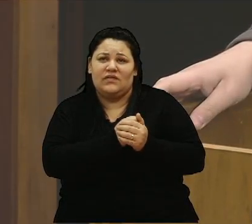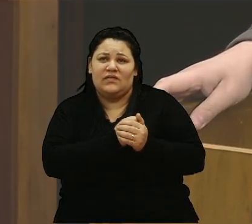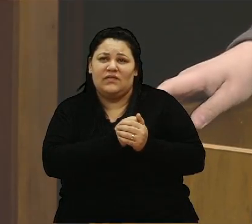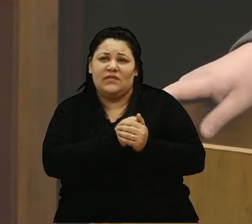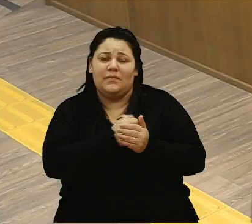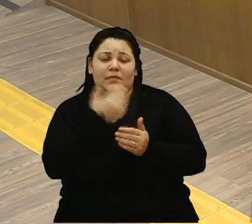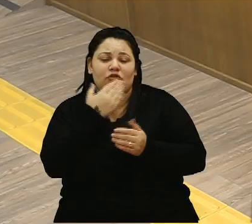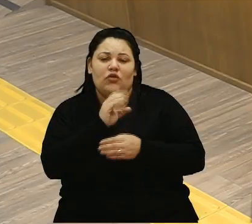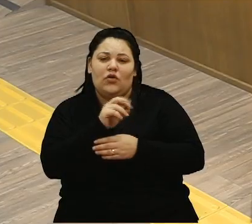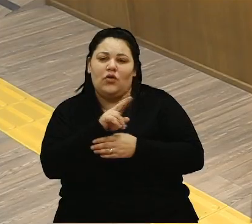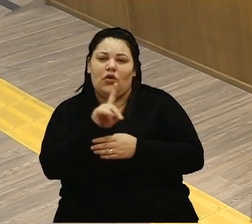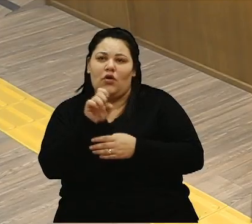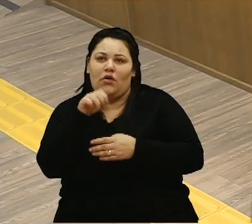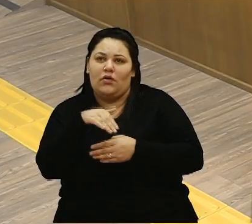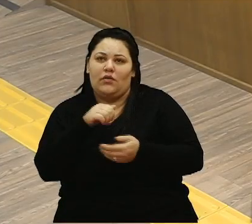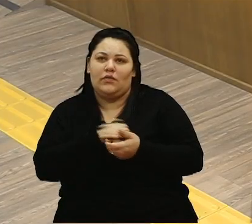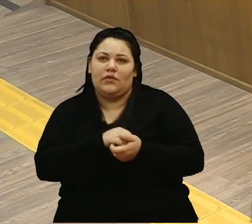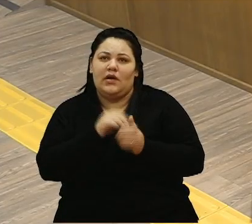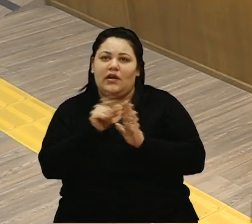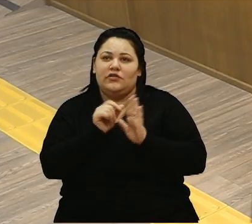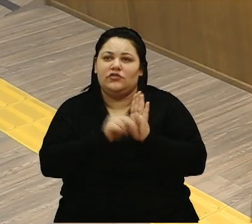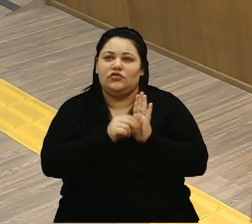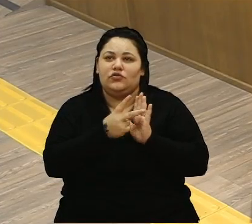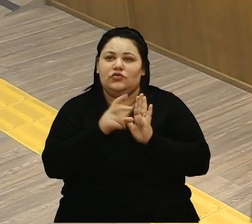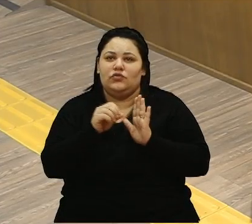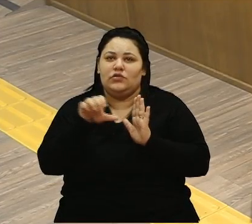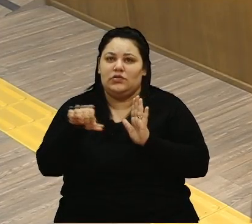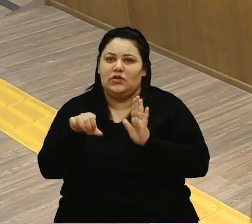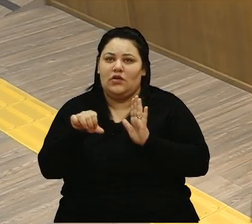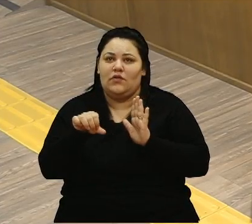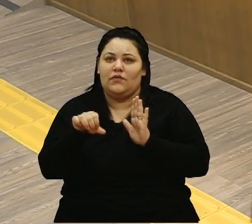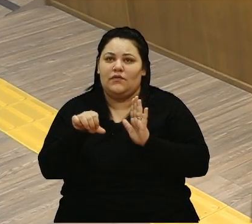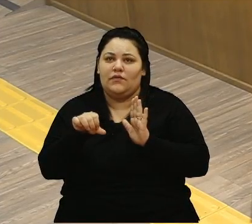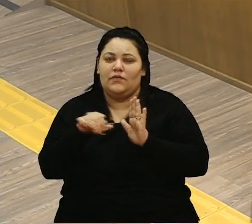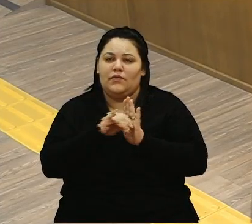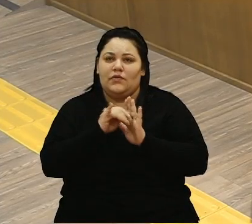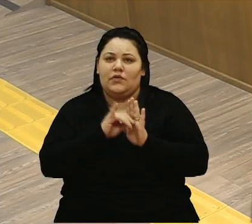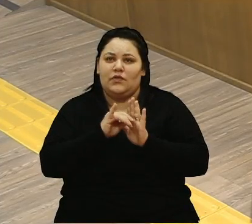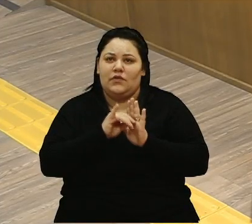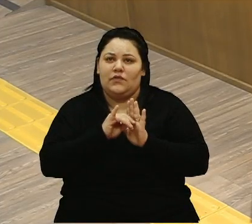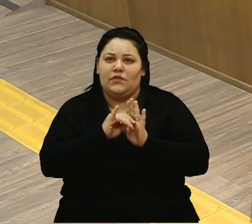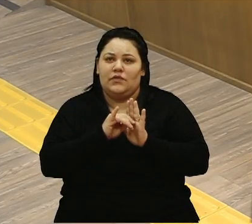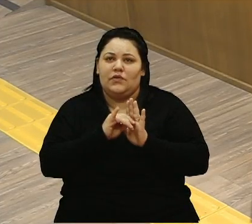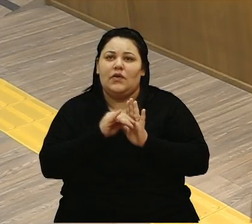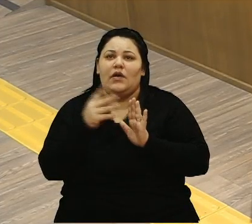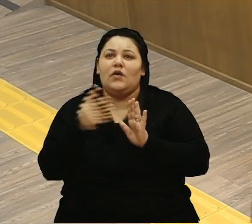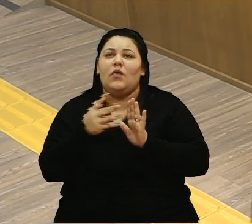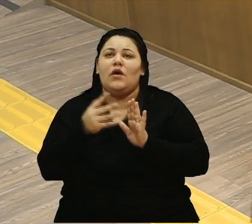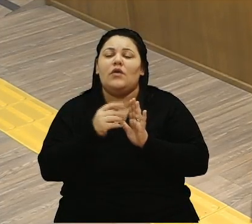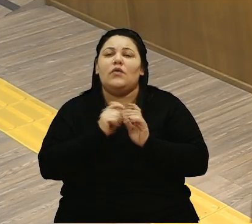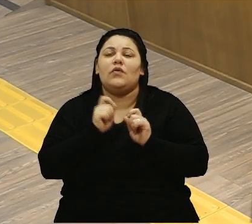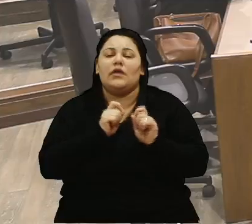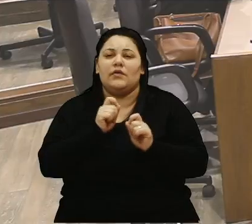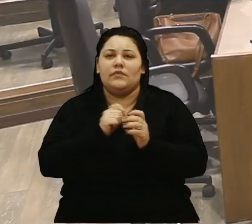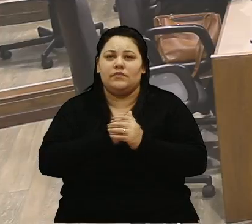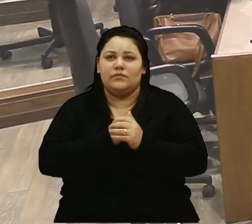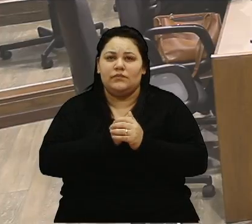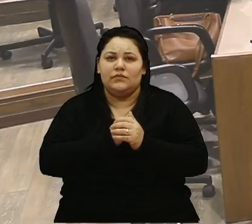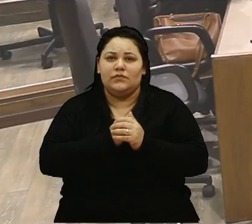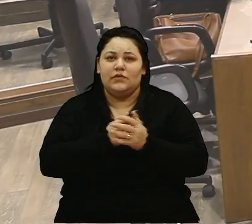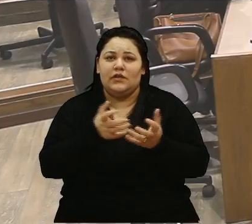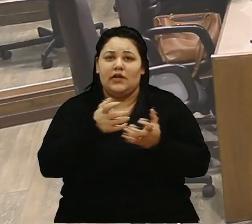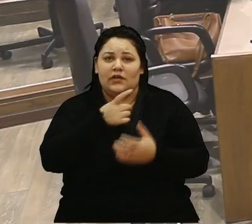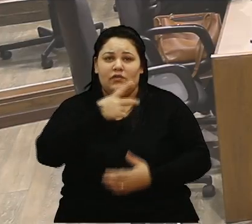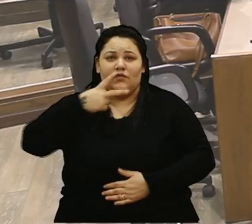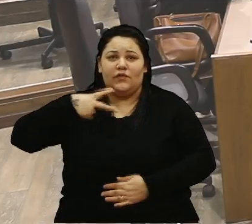Pois não, qual artigo? Artigo 209, inciso Só um minutinho. 4º. Artigo 209, inciso 4º. Eu quero que o vereador